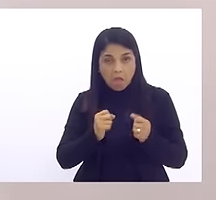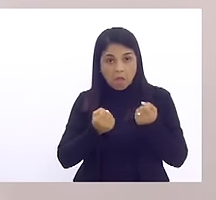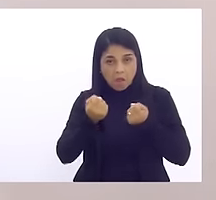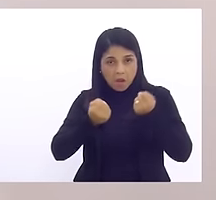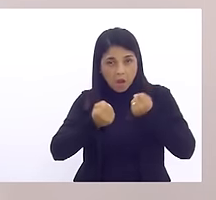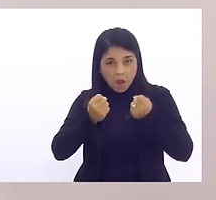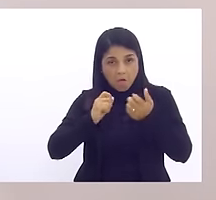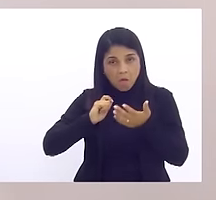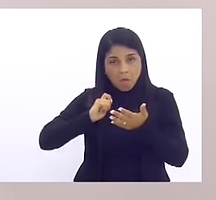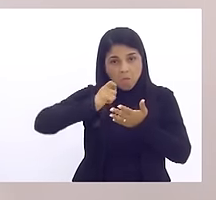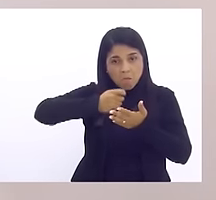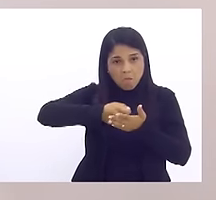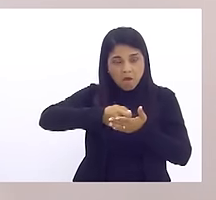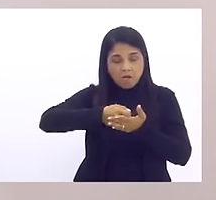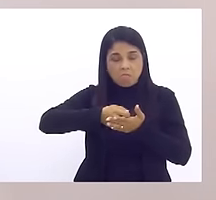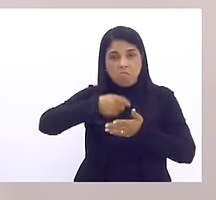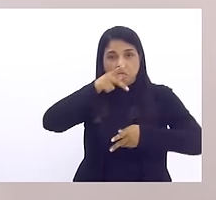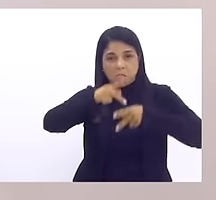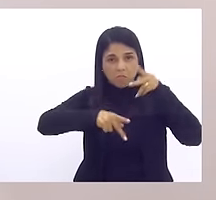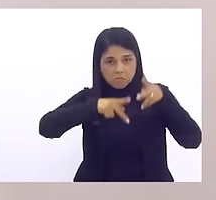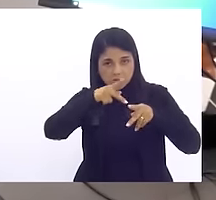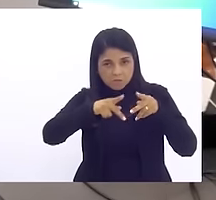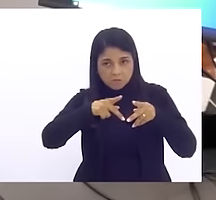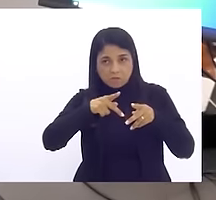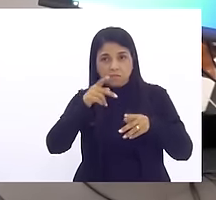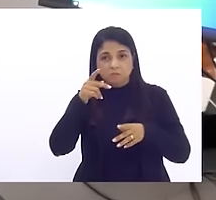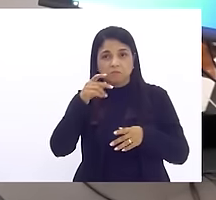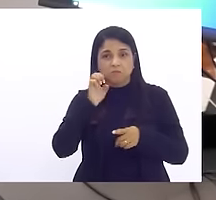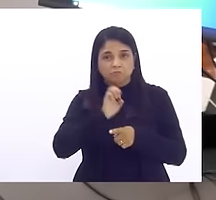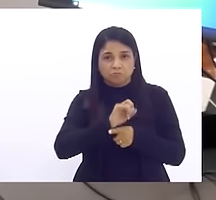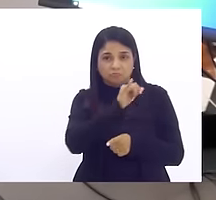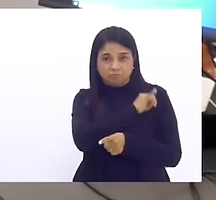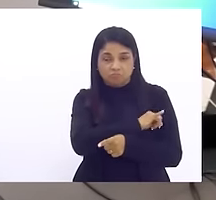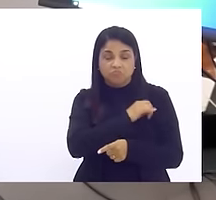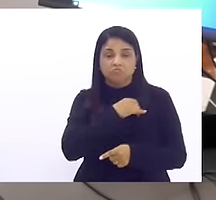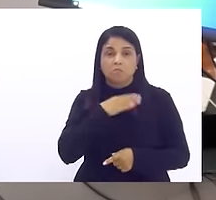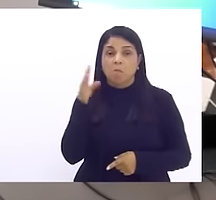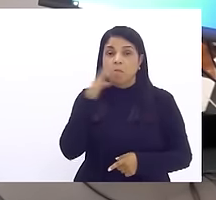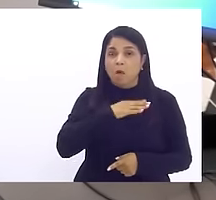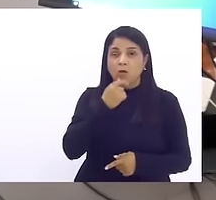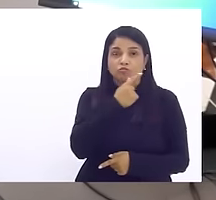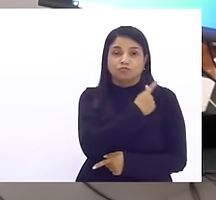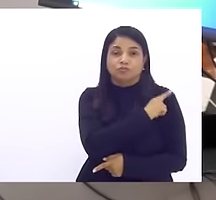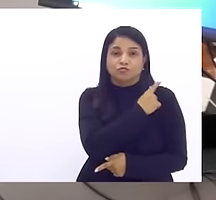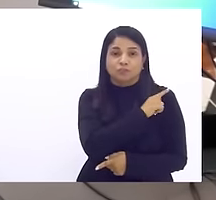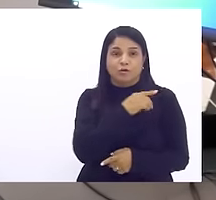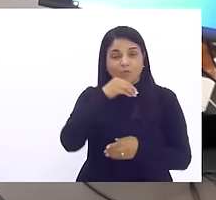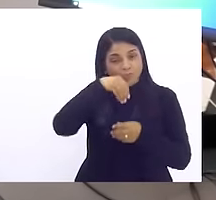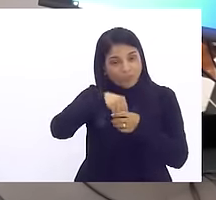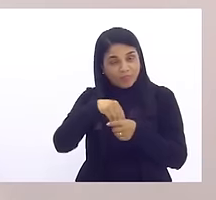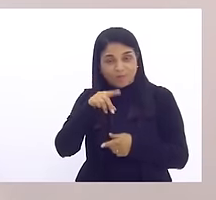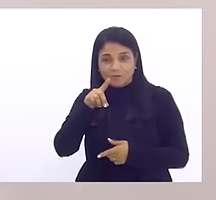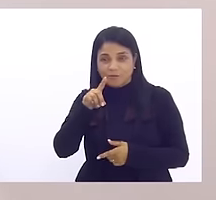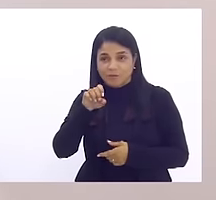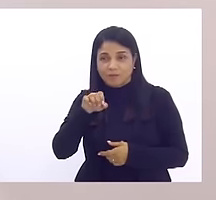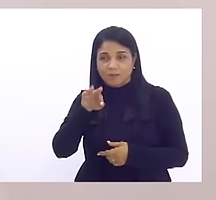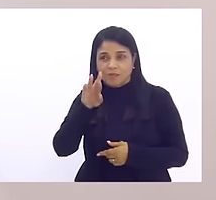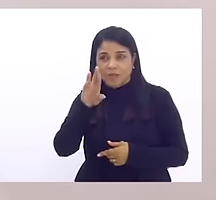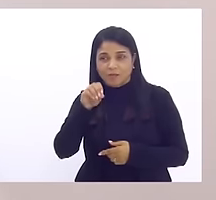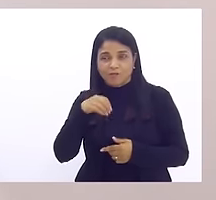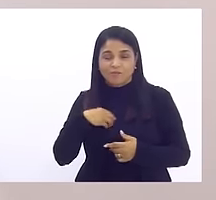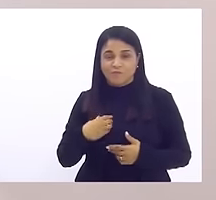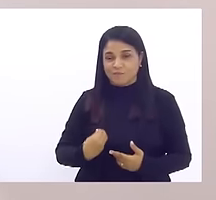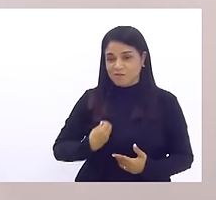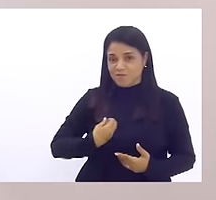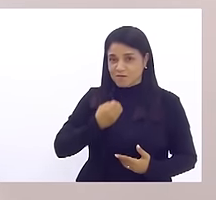Paga pelo povo do Rio de Janeiro na gestão mais gestão é o que a gente viu do teto só isso mordomia vida na babesca